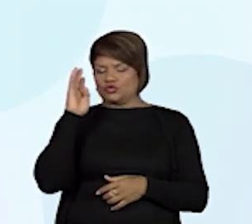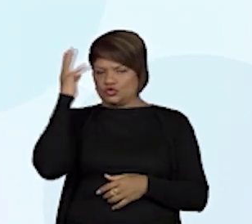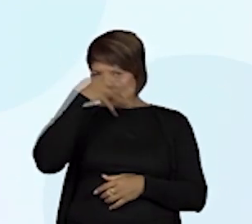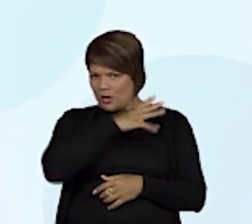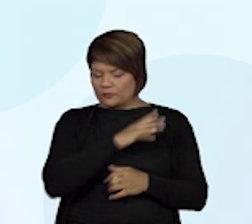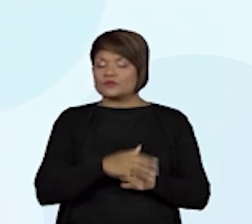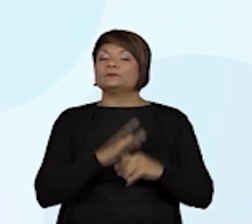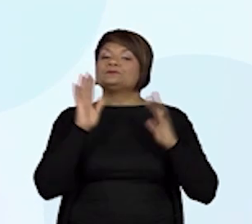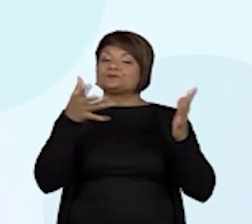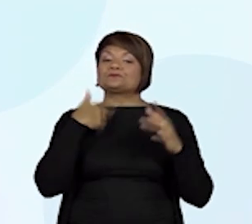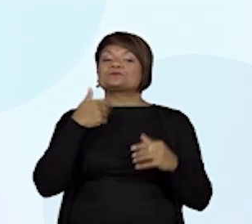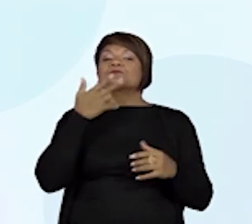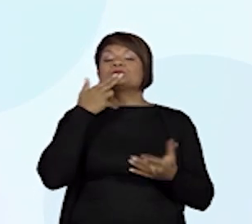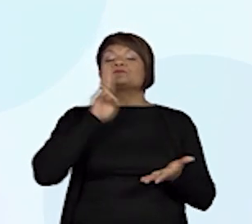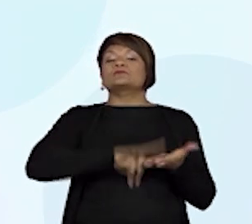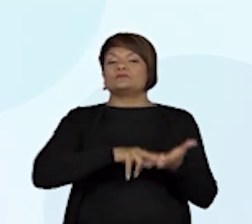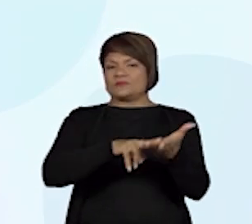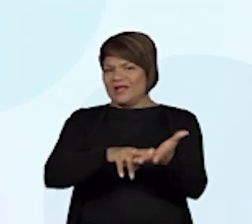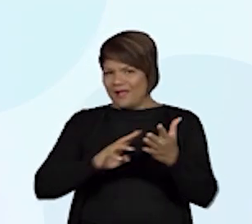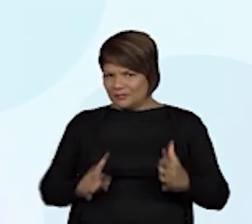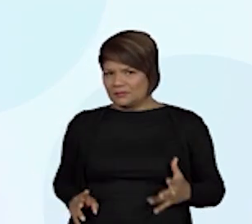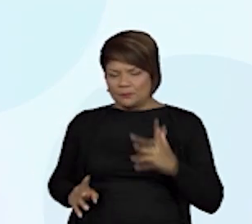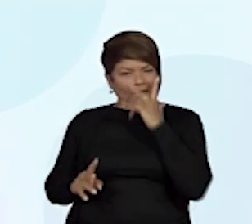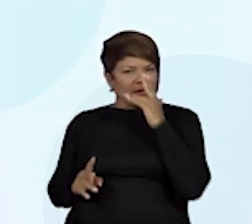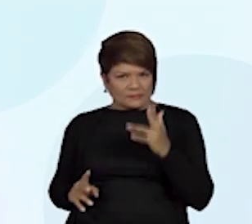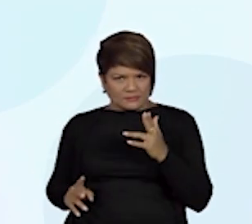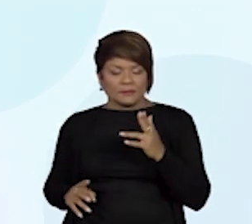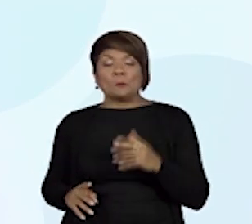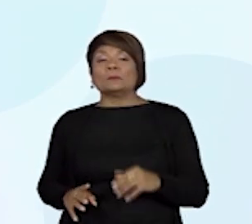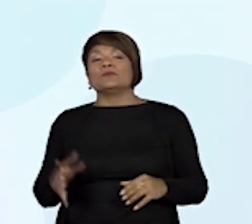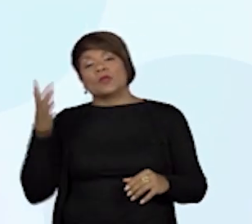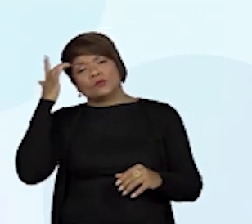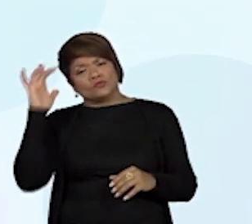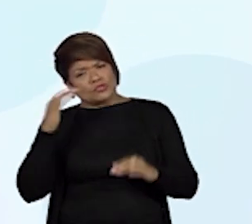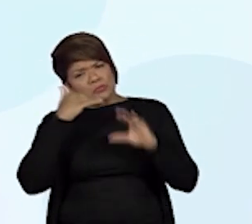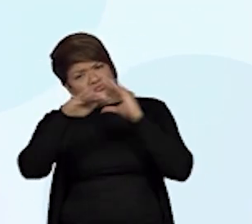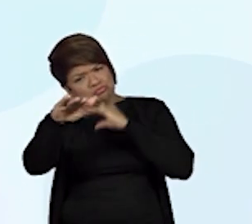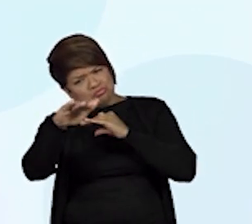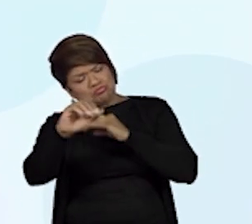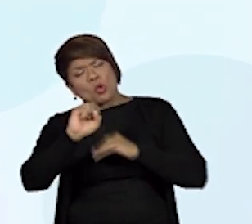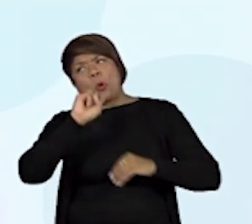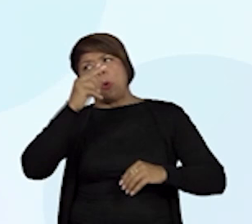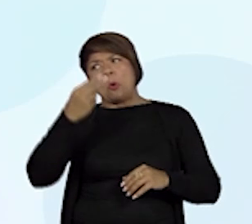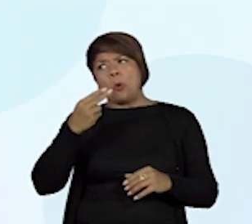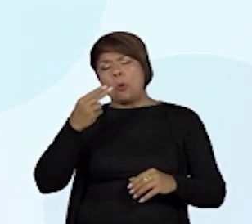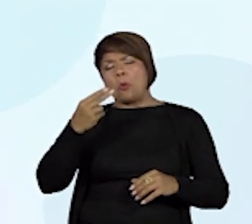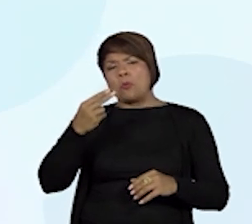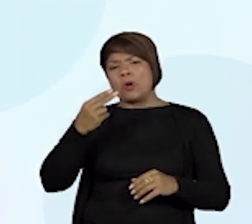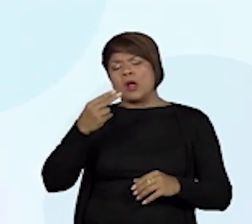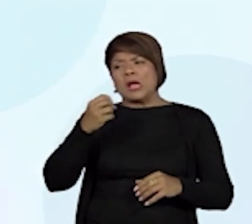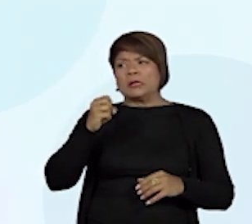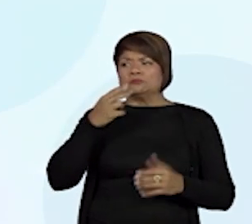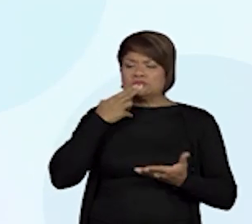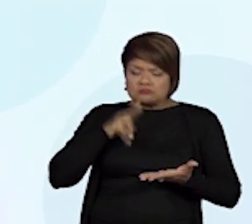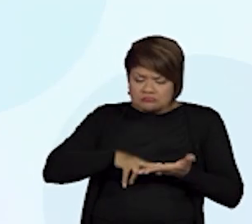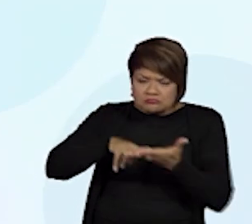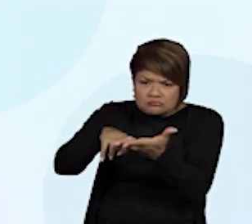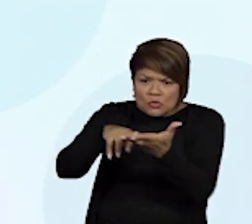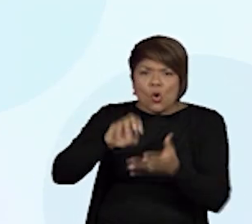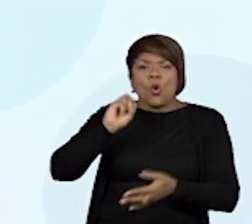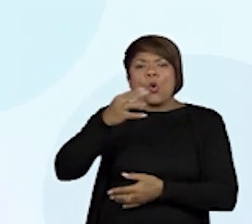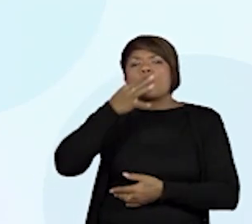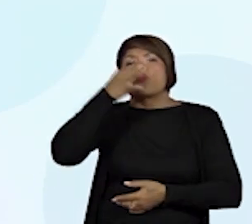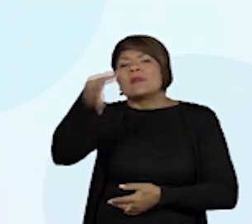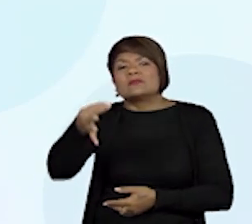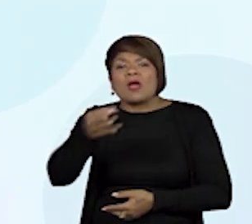da carta, né? Aqui não sabemos se ele enviou essa carta, se foi um e-mail, se foi um comentário